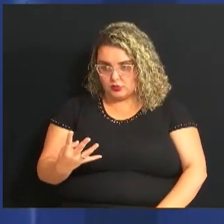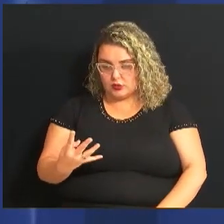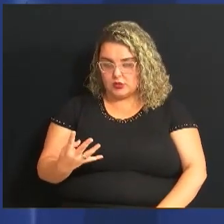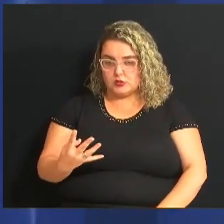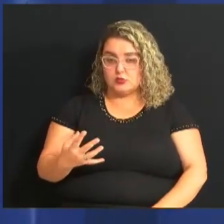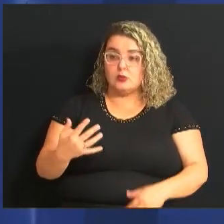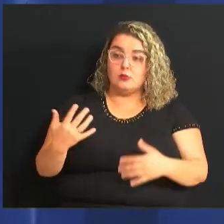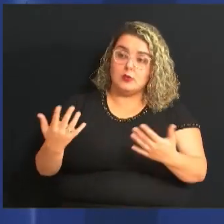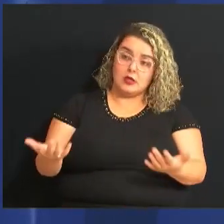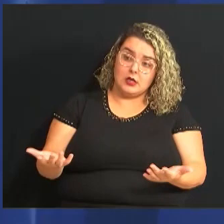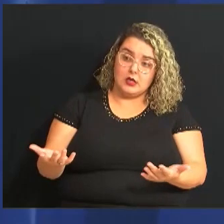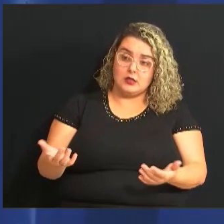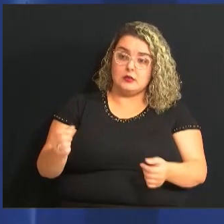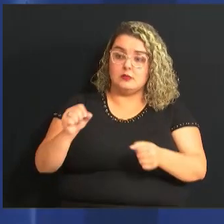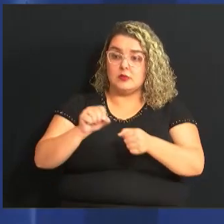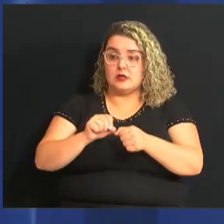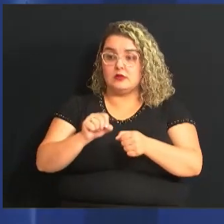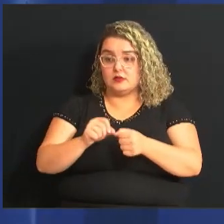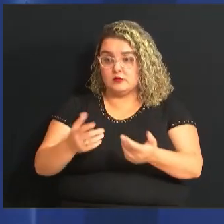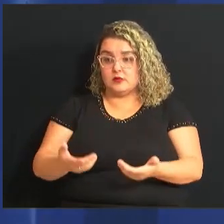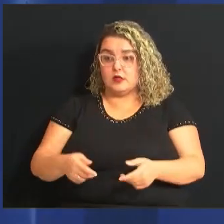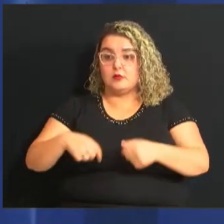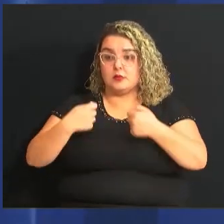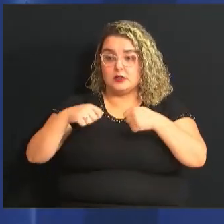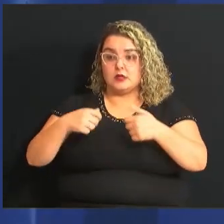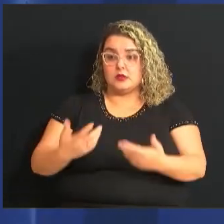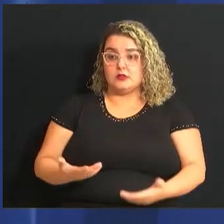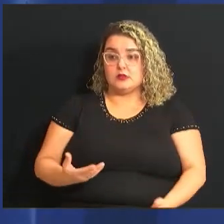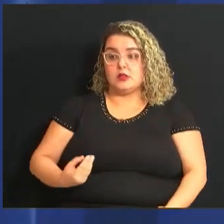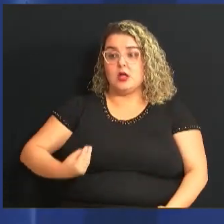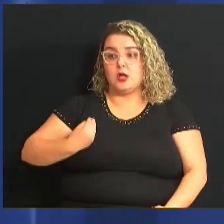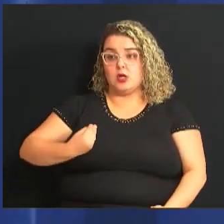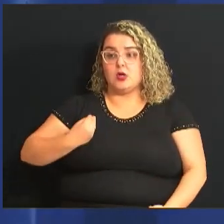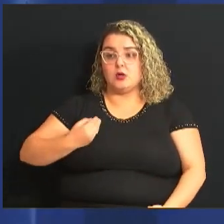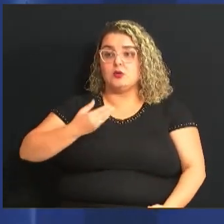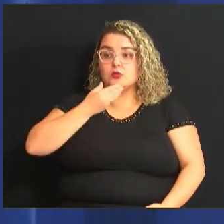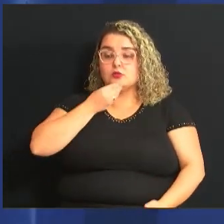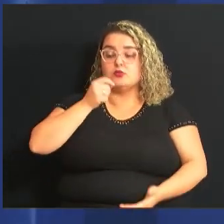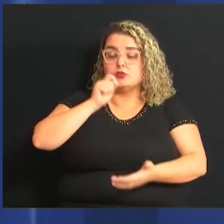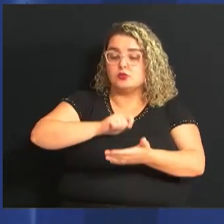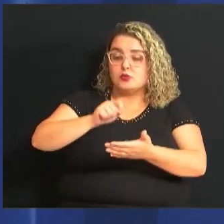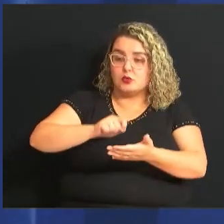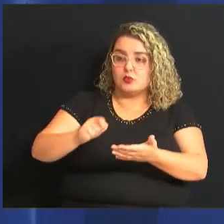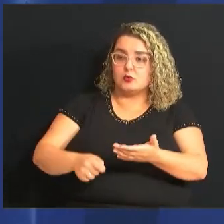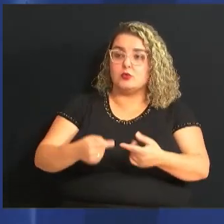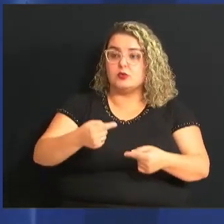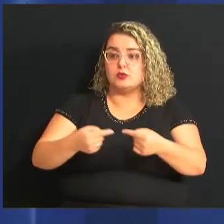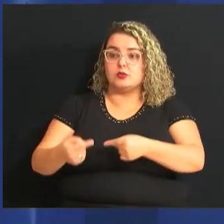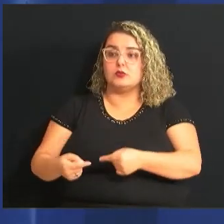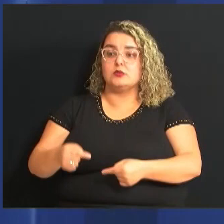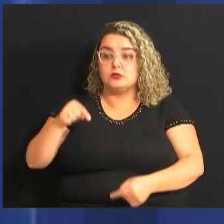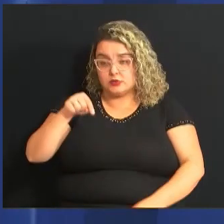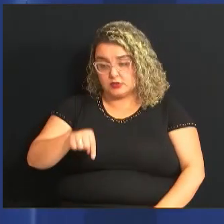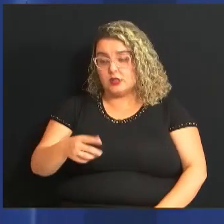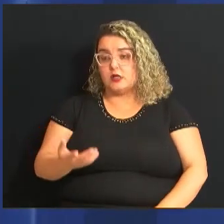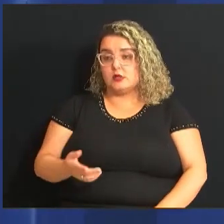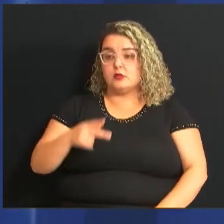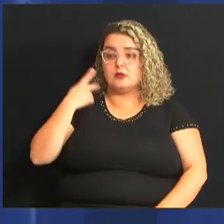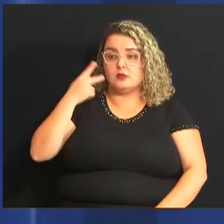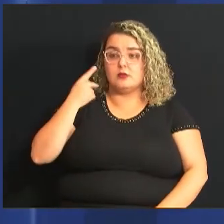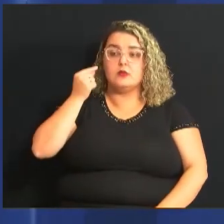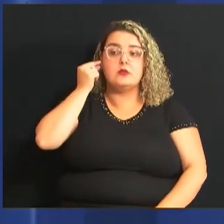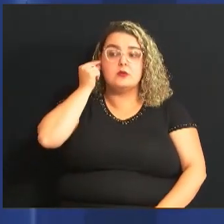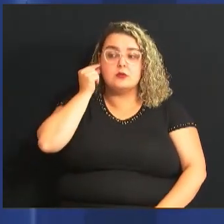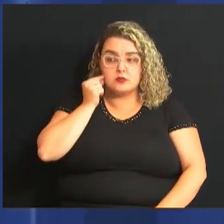para a realização era necessário a presença do autor do projeto em discussão, que neste caso era o vereador Marcelo